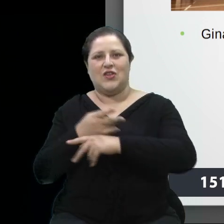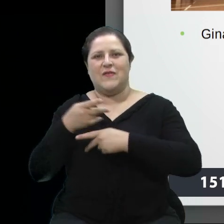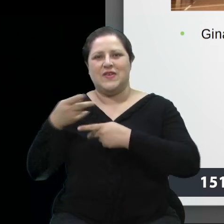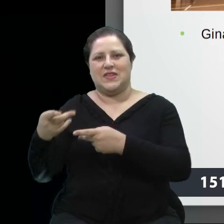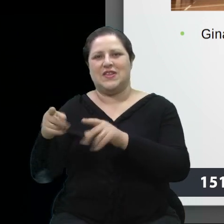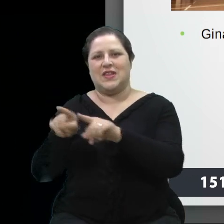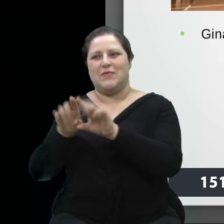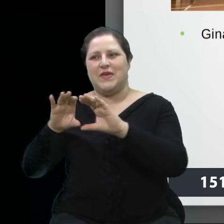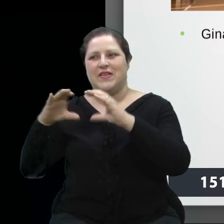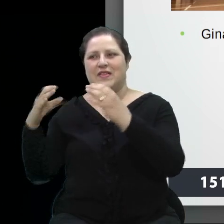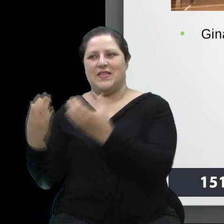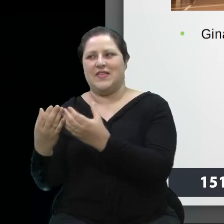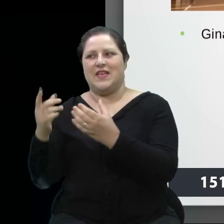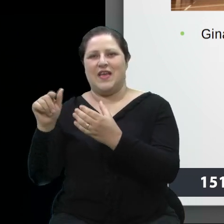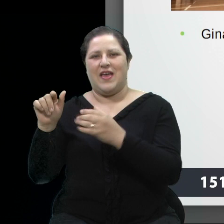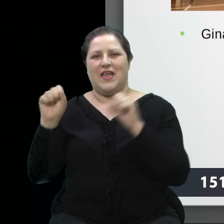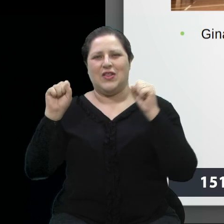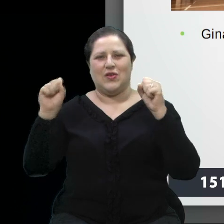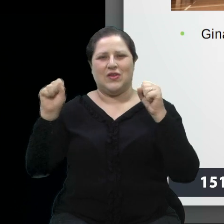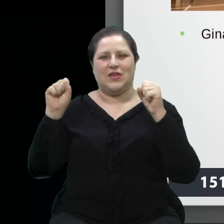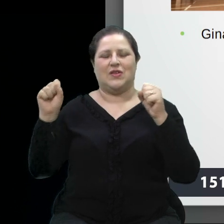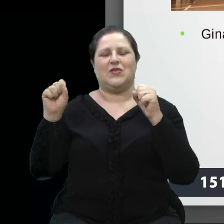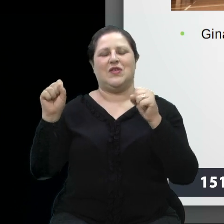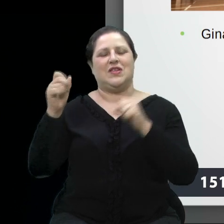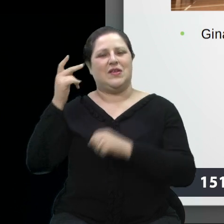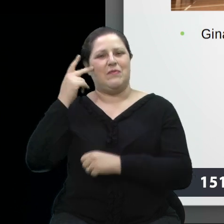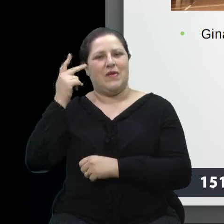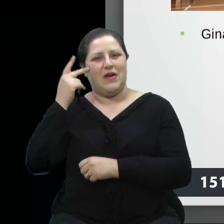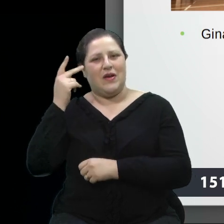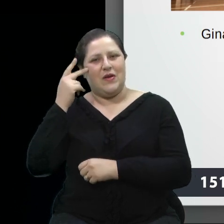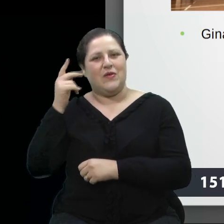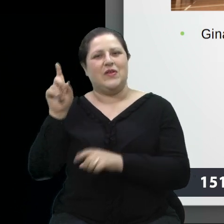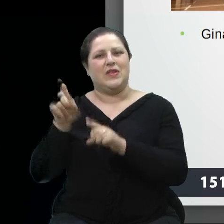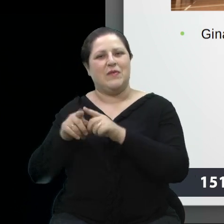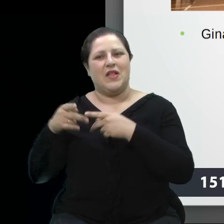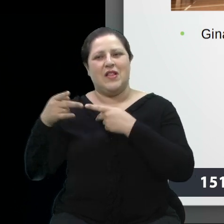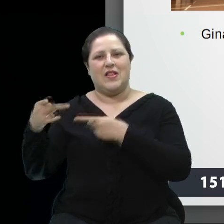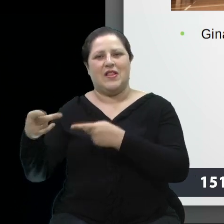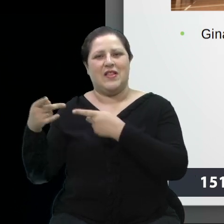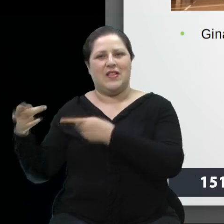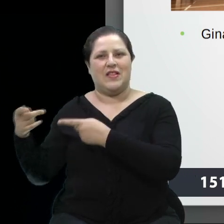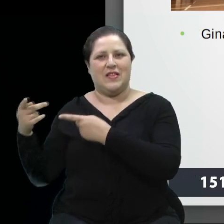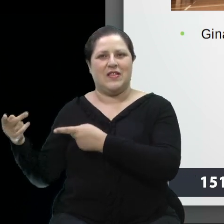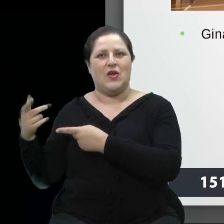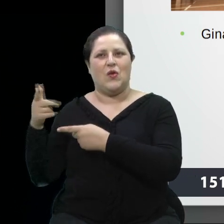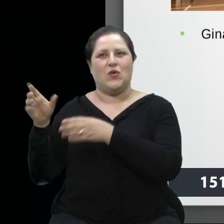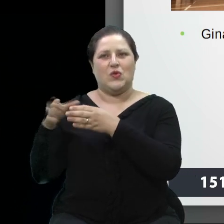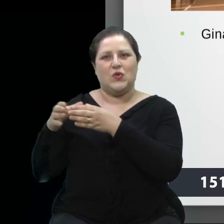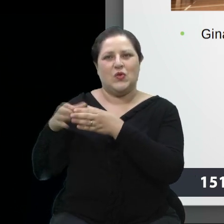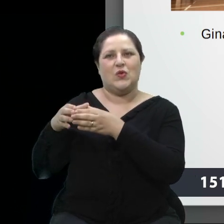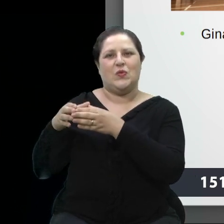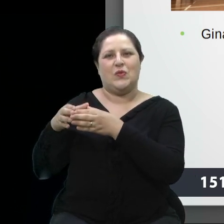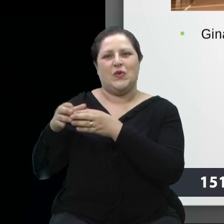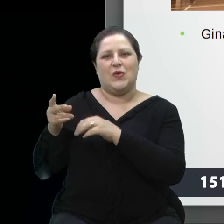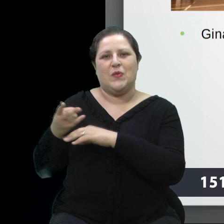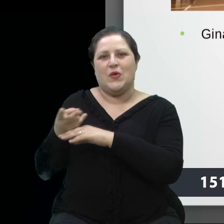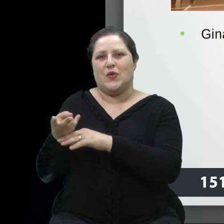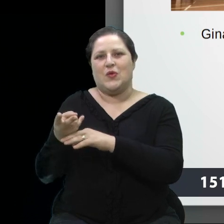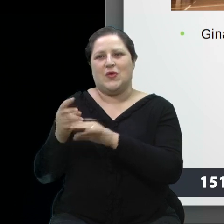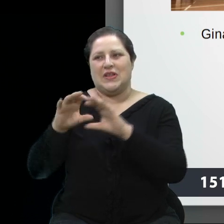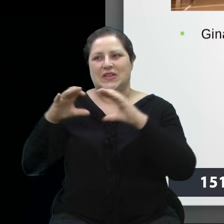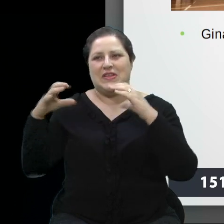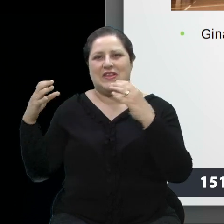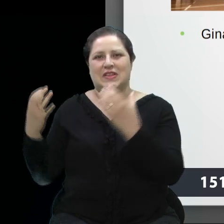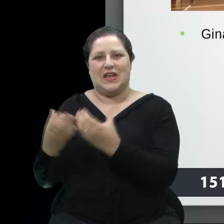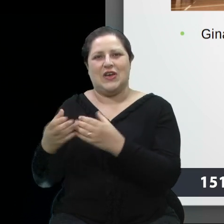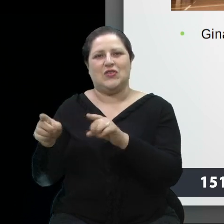torcedora do São Paulo, nos levou nos jogos lá, visitou o estádio Centenário, os caçadores de estádio no estádio Alfredo Jaconi, o secretário Citon